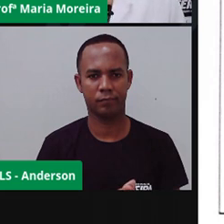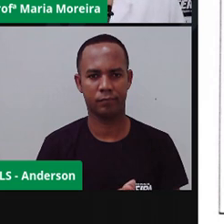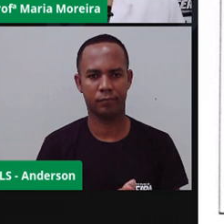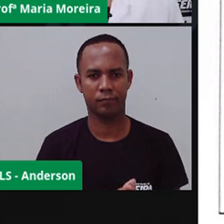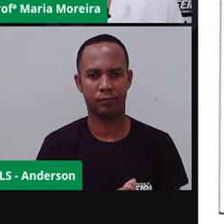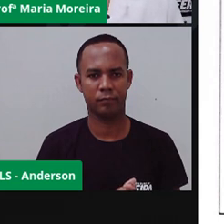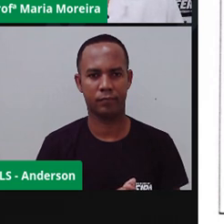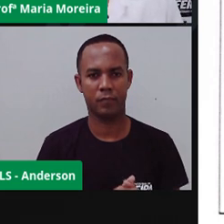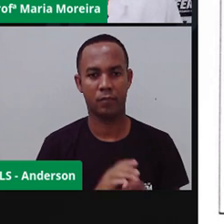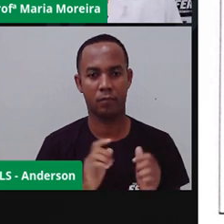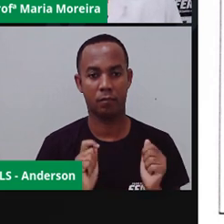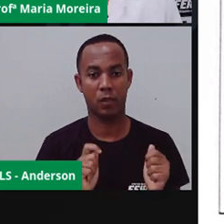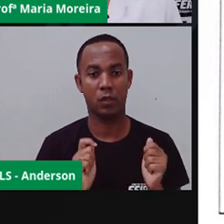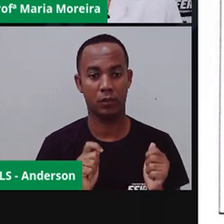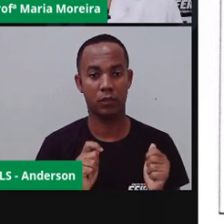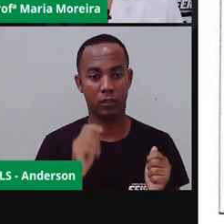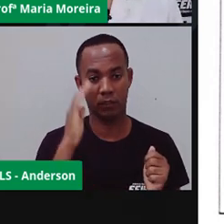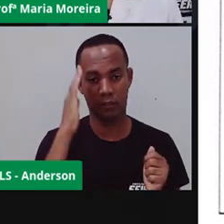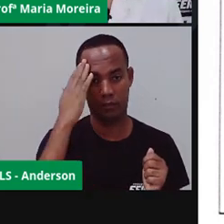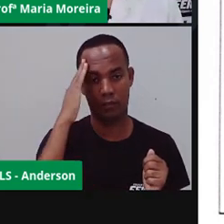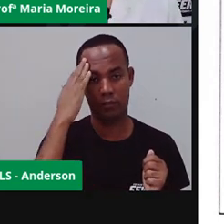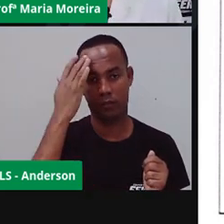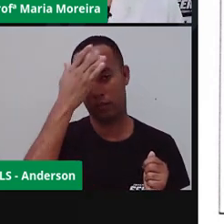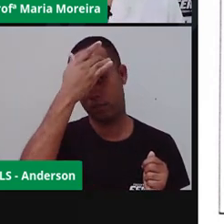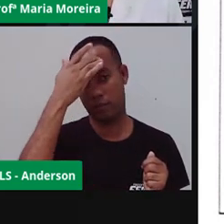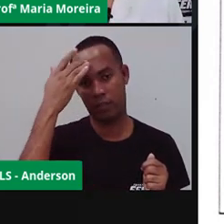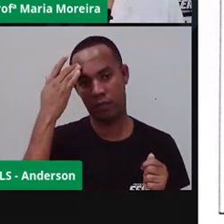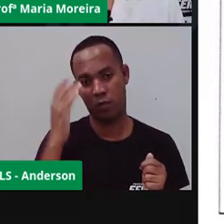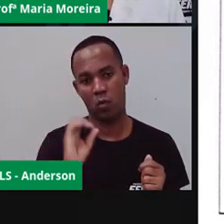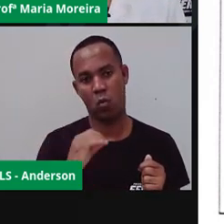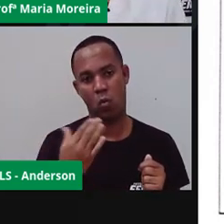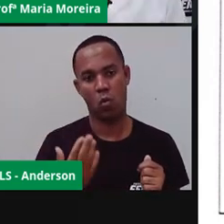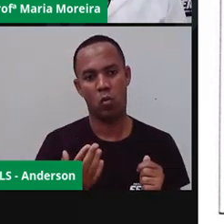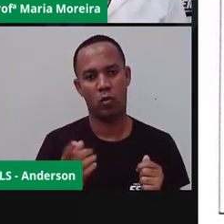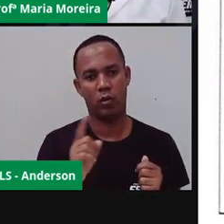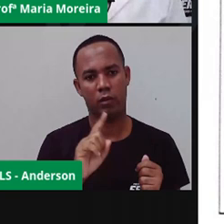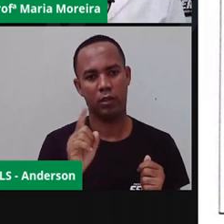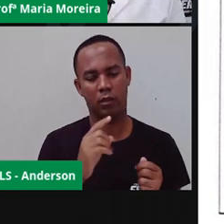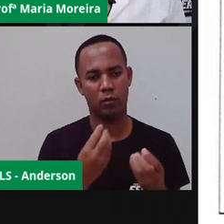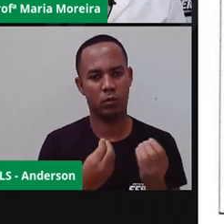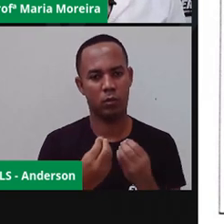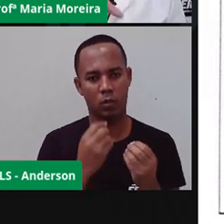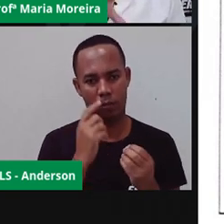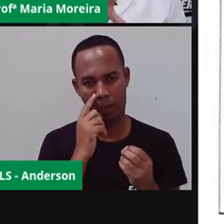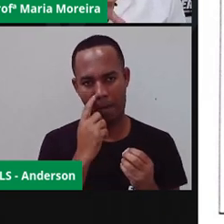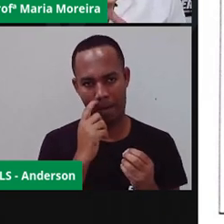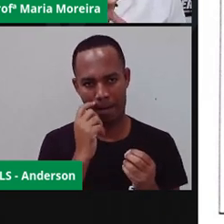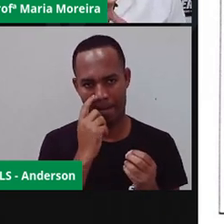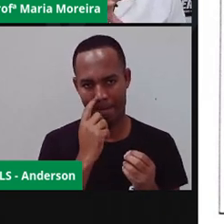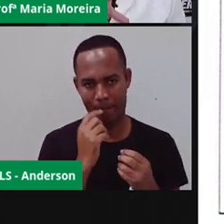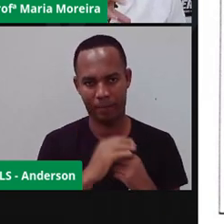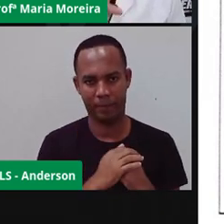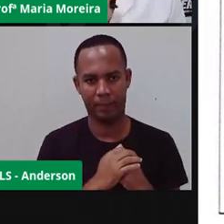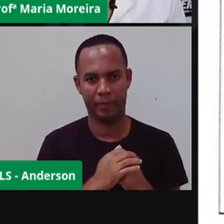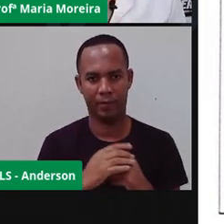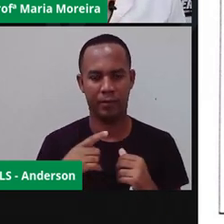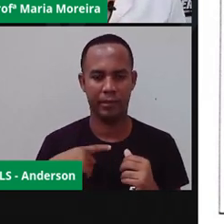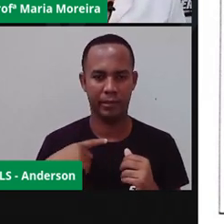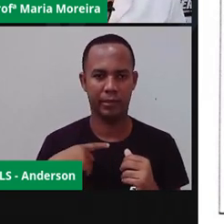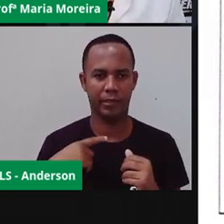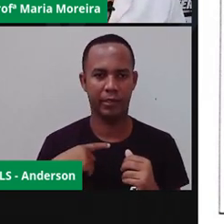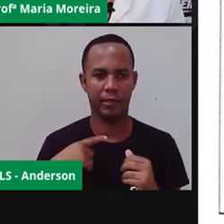notícia, pode não ser compreendida pelo leitor. Então, existem charges que passaram aqui que, se a